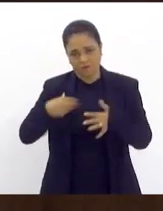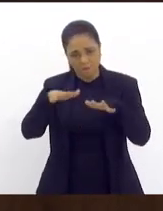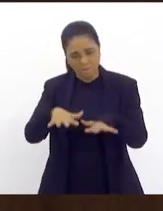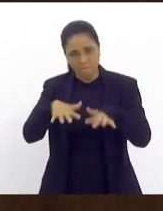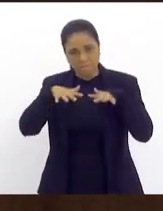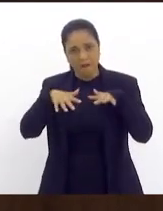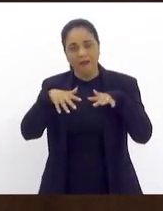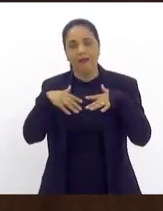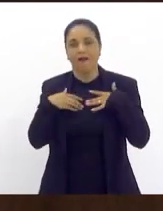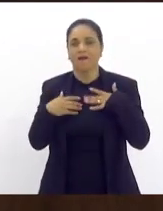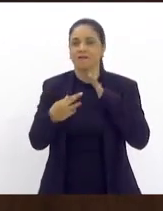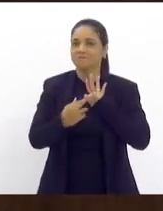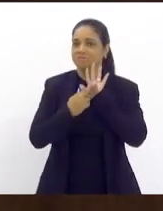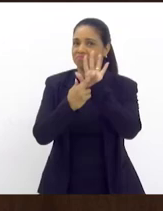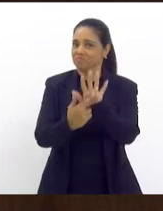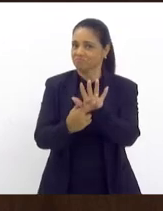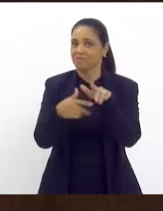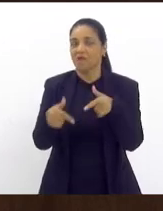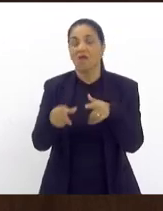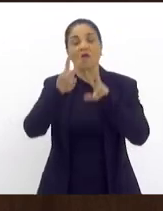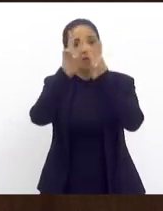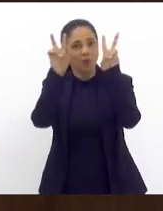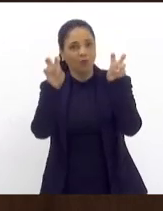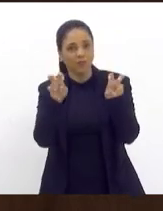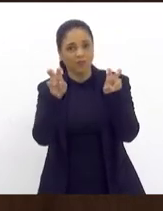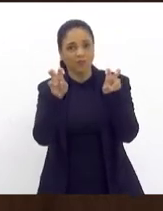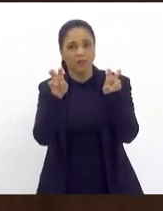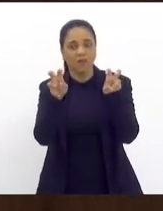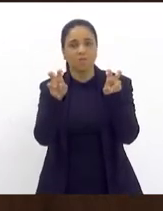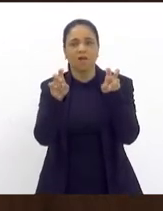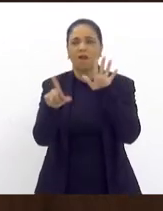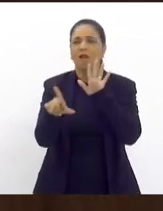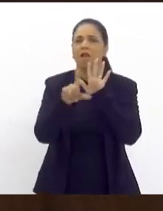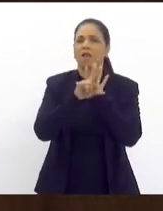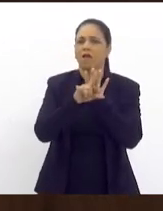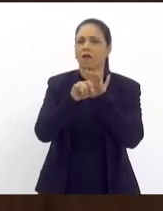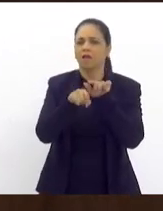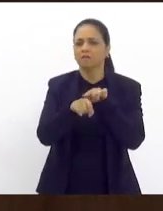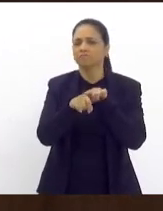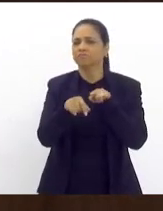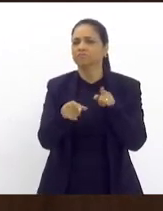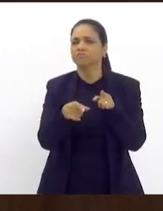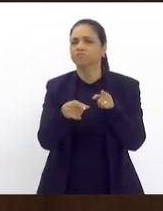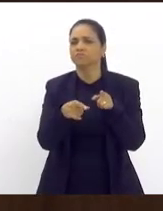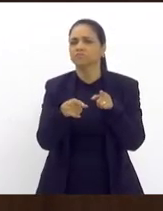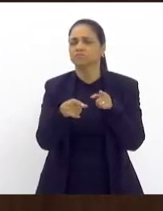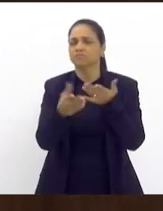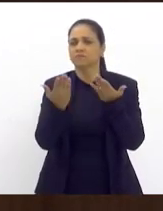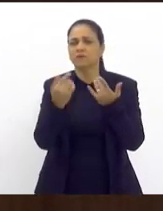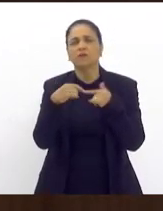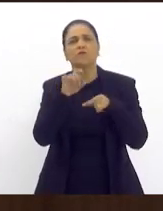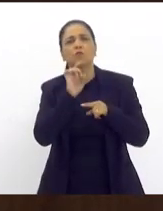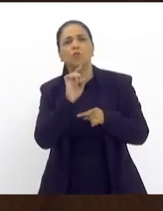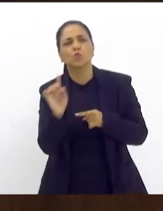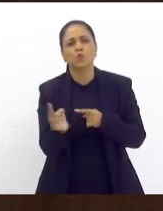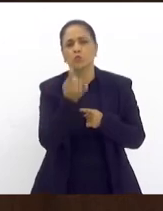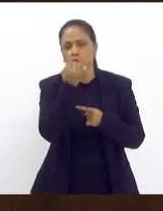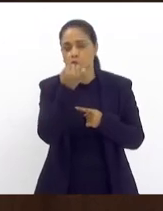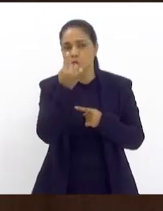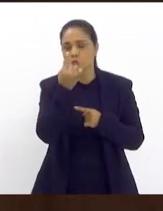sessão hoje que quando esse tema veio na legislatura passada houve uma observação de um parlamentar